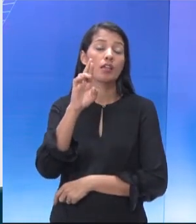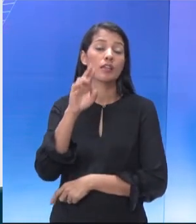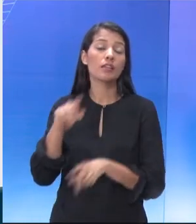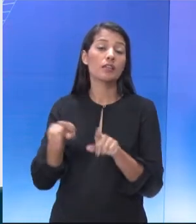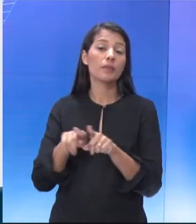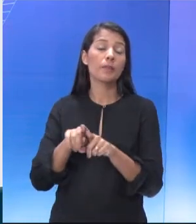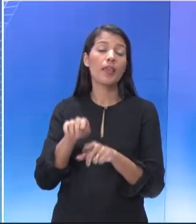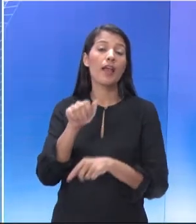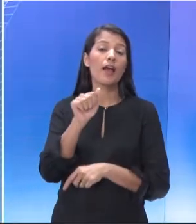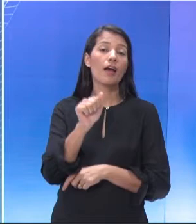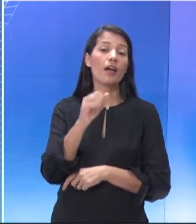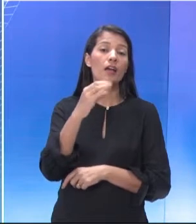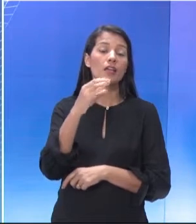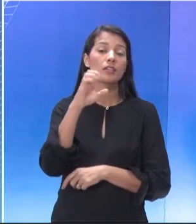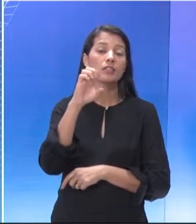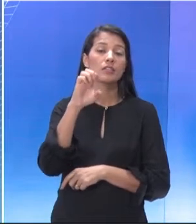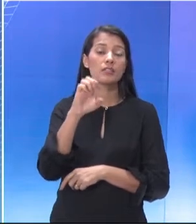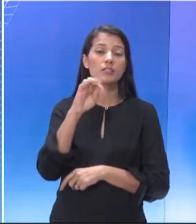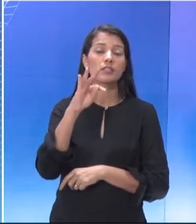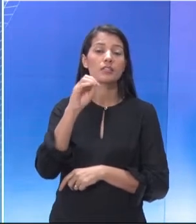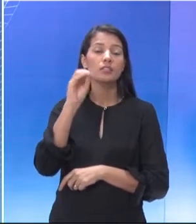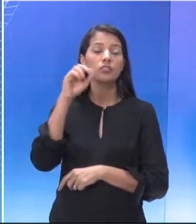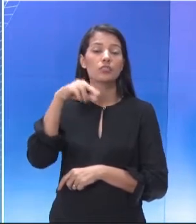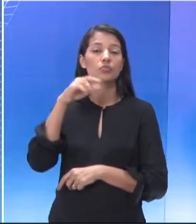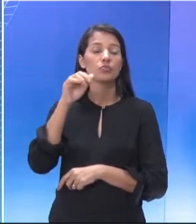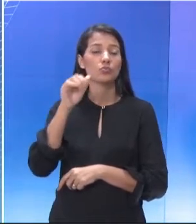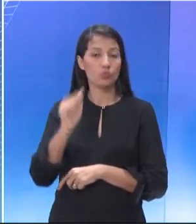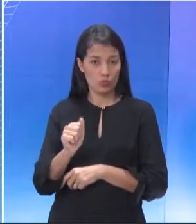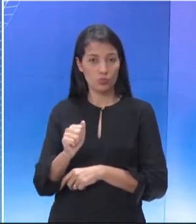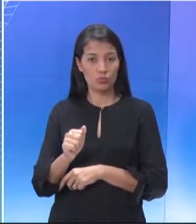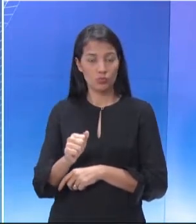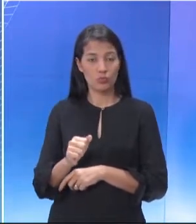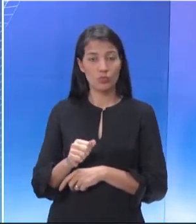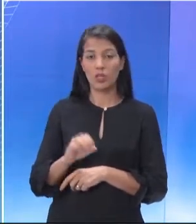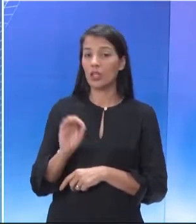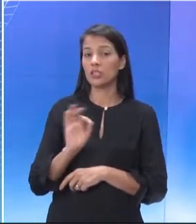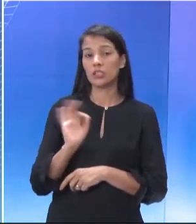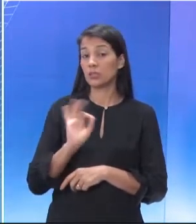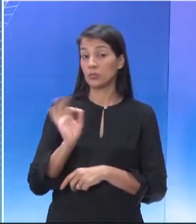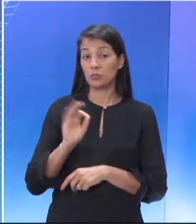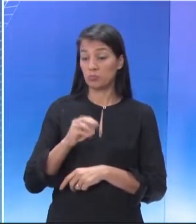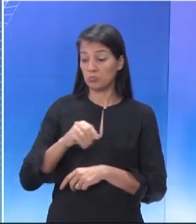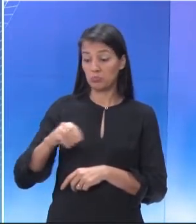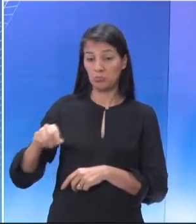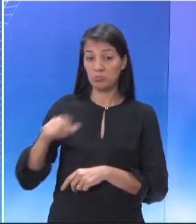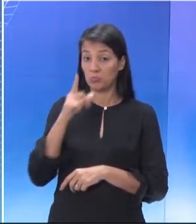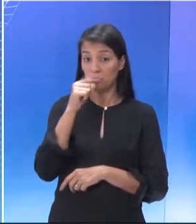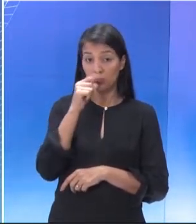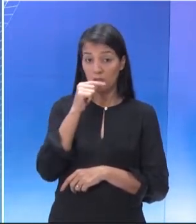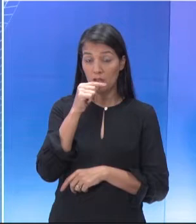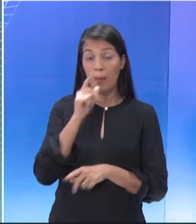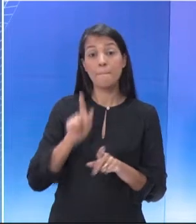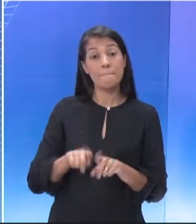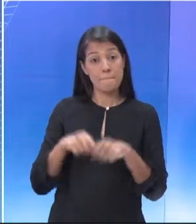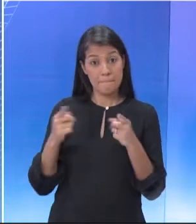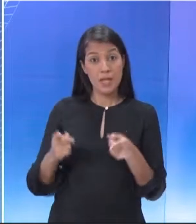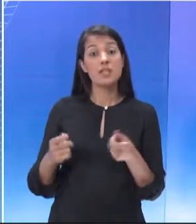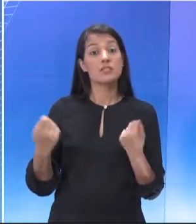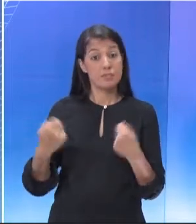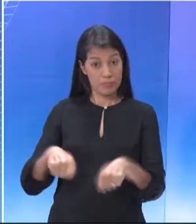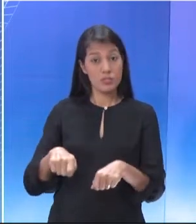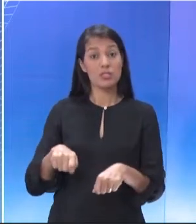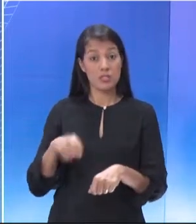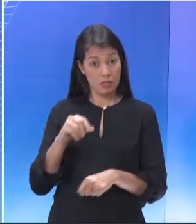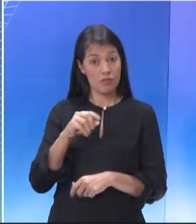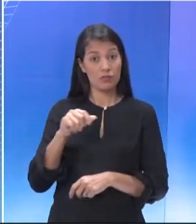lipídios, eles não podem ser dissolvidos na água, mas podem ser dissolvidos em substâncias orgânicas, como o